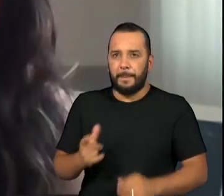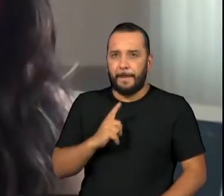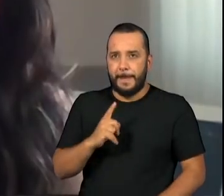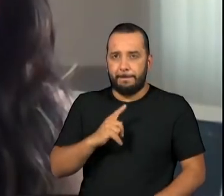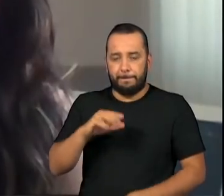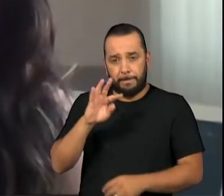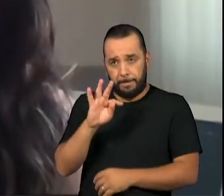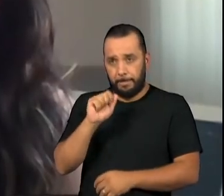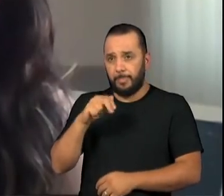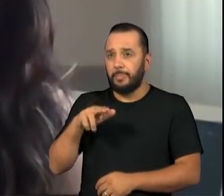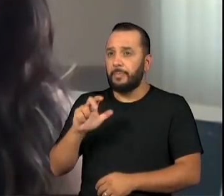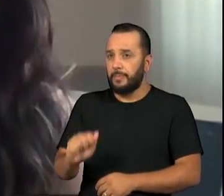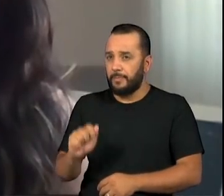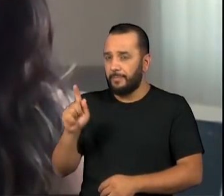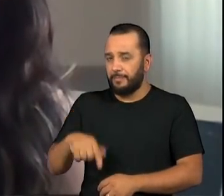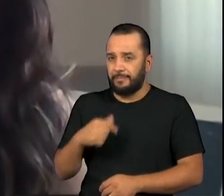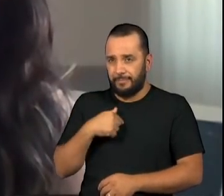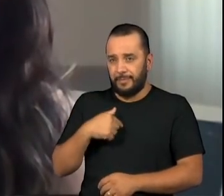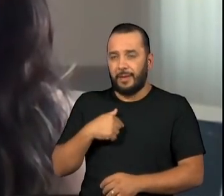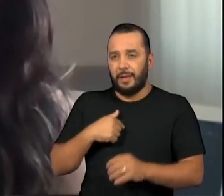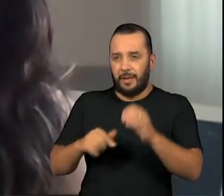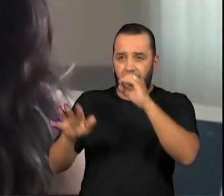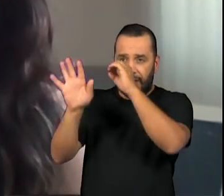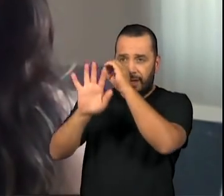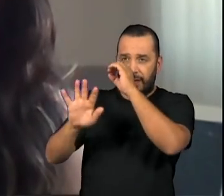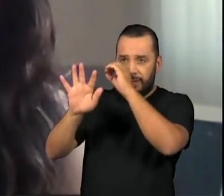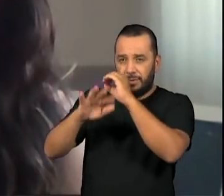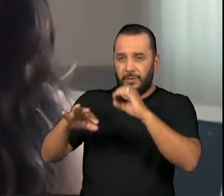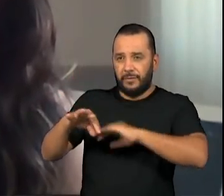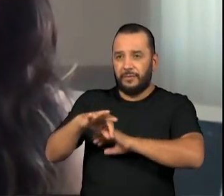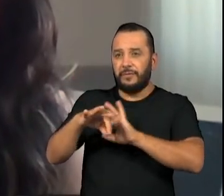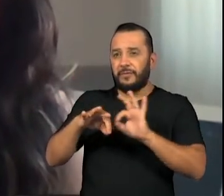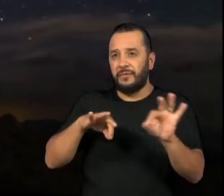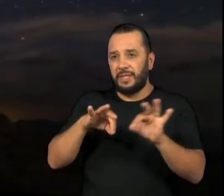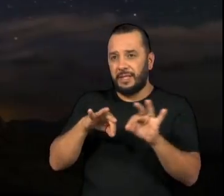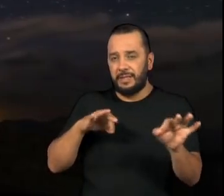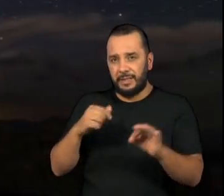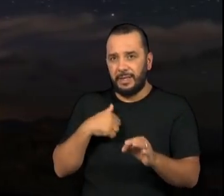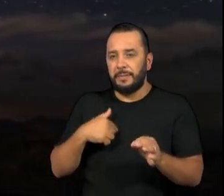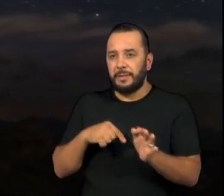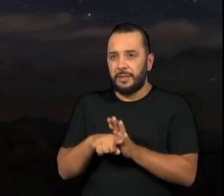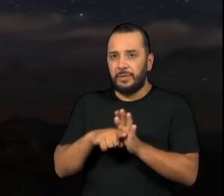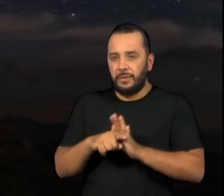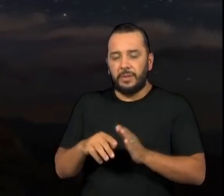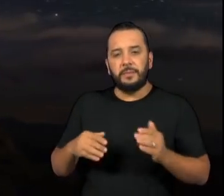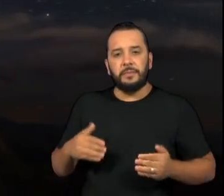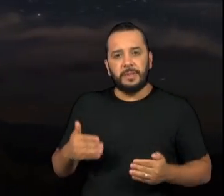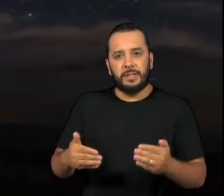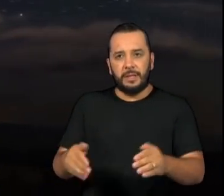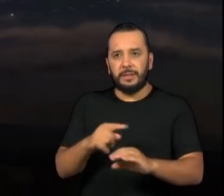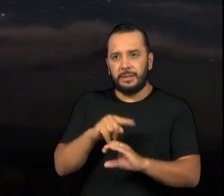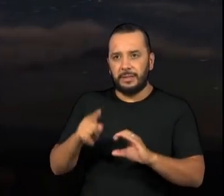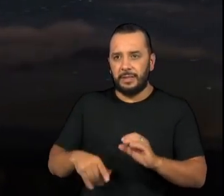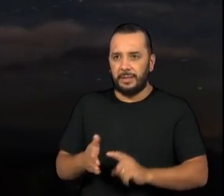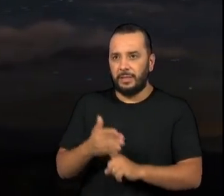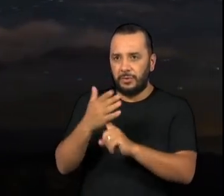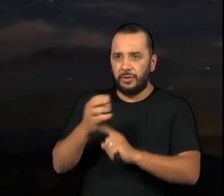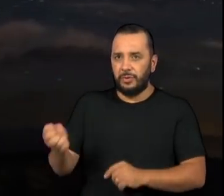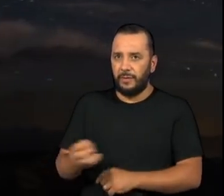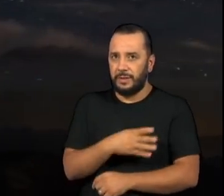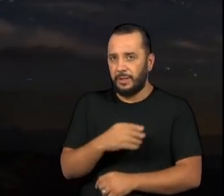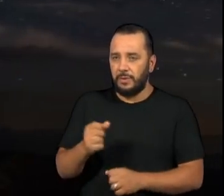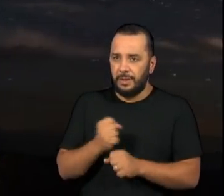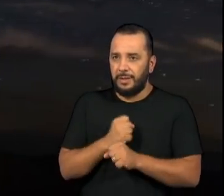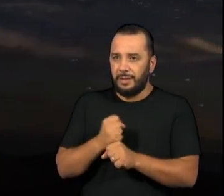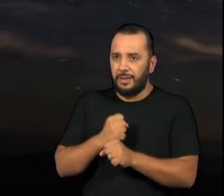Tânia Dominici é astrofísica e pesquisadora do Ministério da Ciência, Tecnologia e Inovação. Depois de anos dedicados